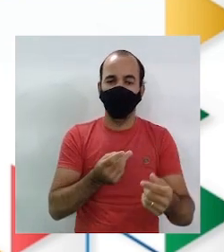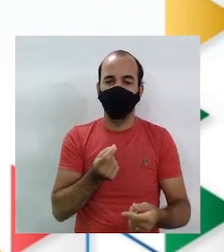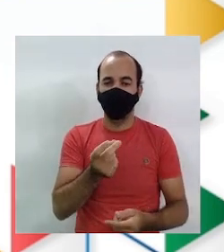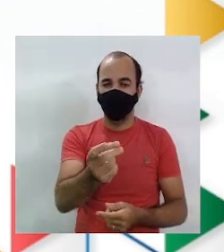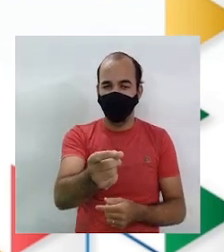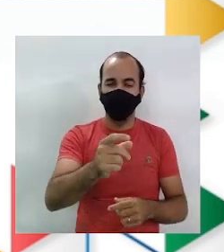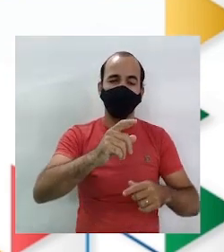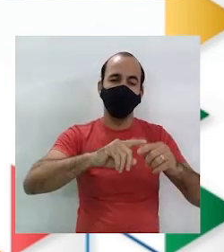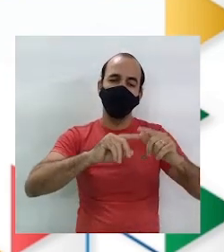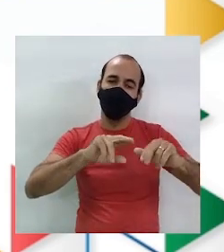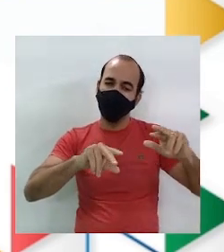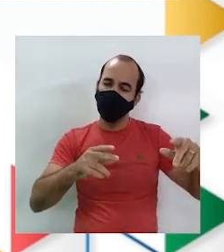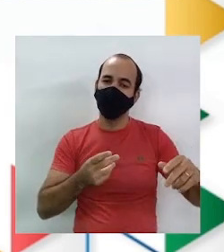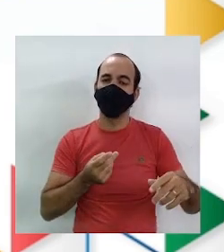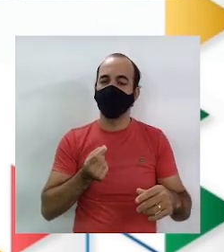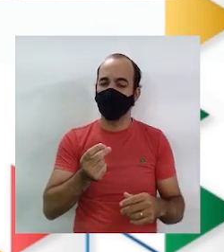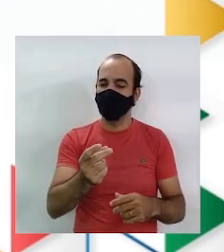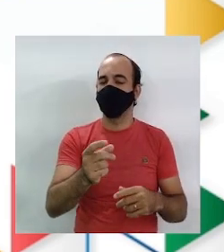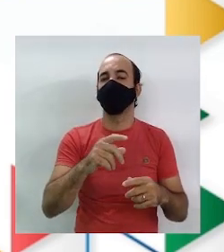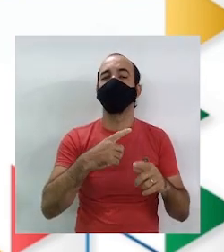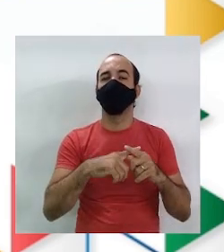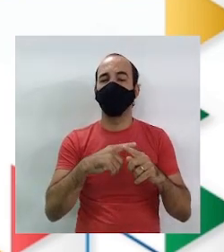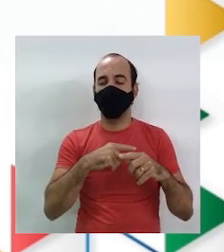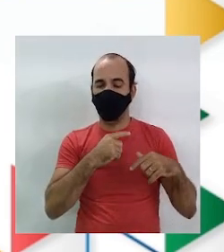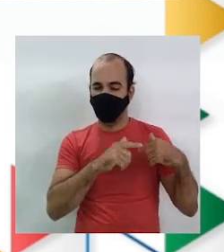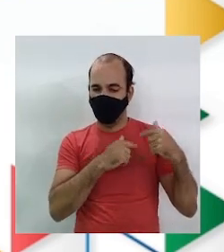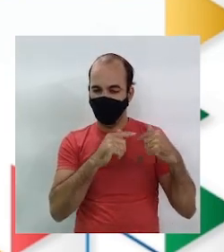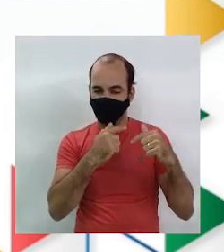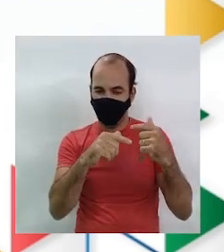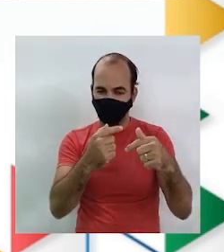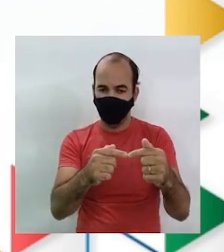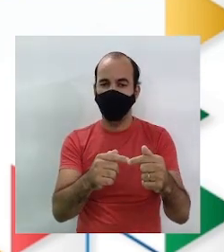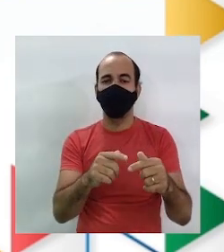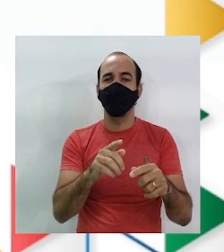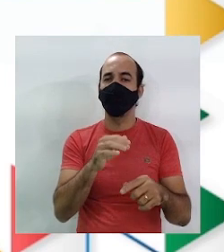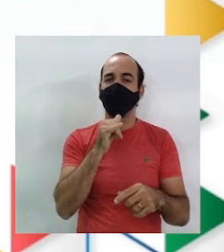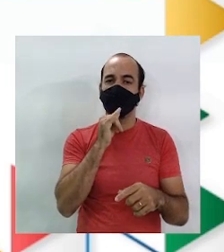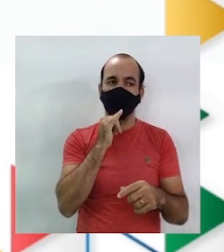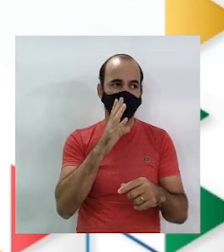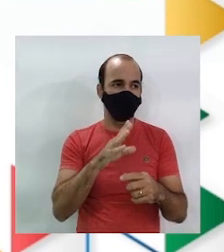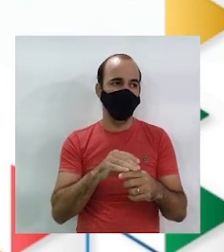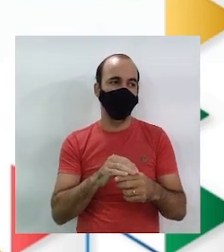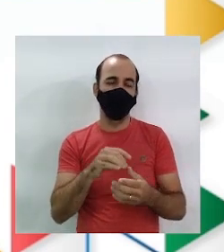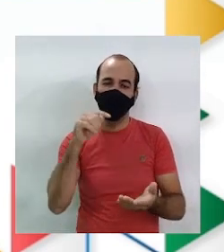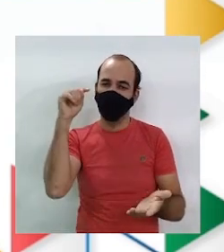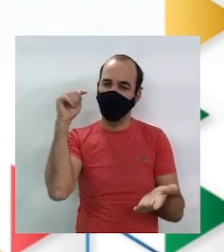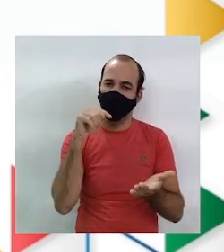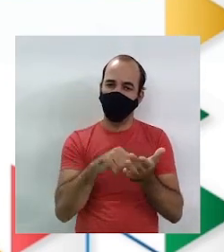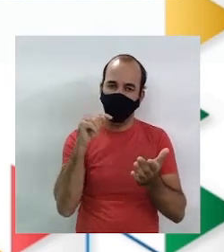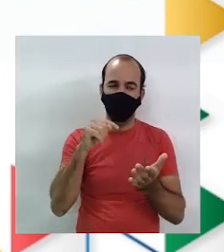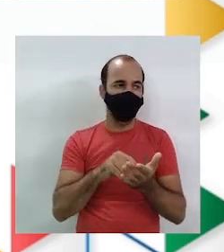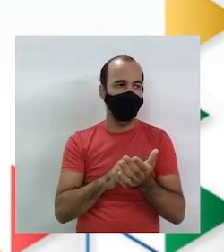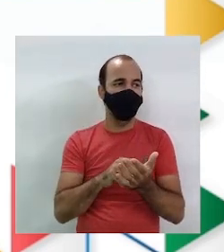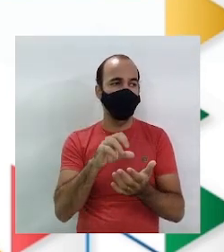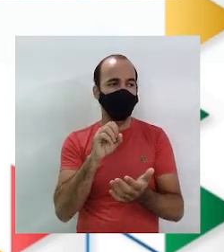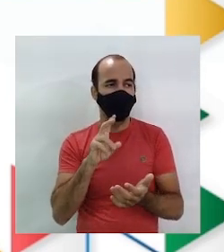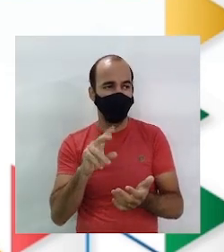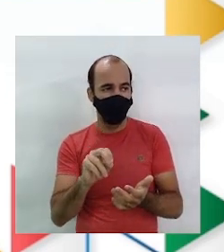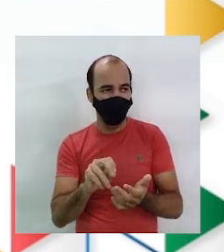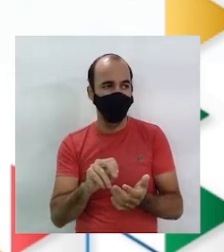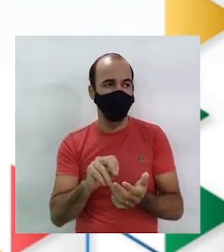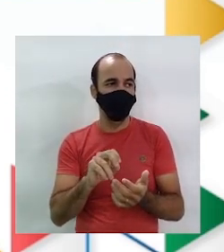são eternas porque se reproduzem. E temos o ovo como ponto de partida, como